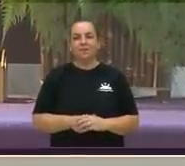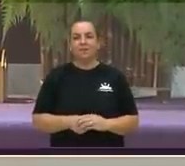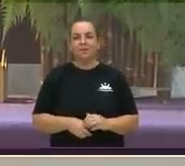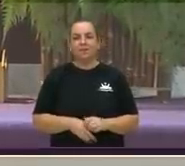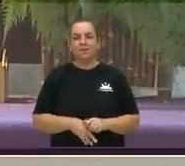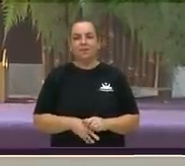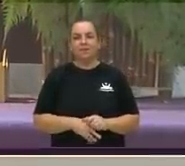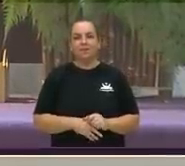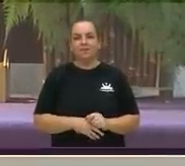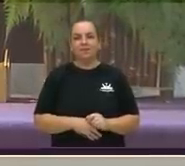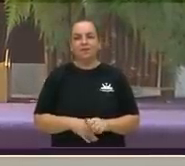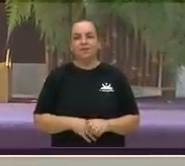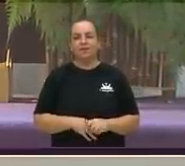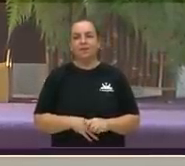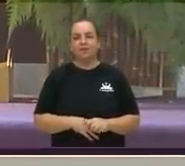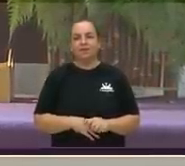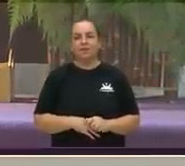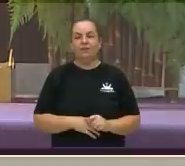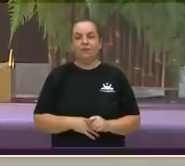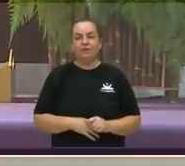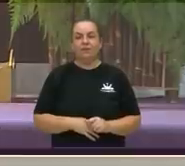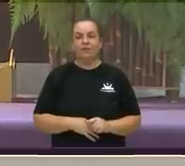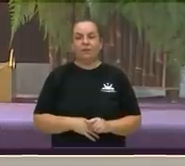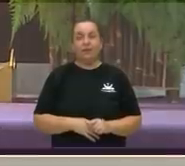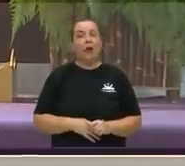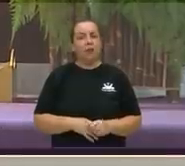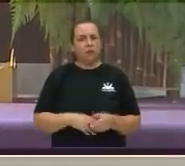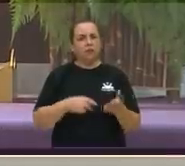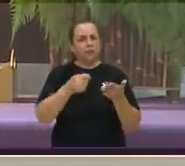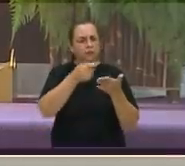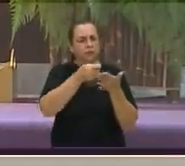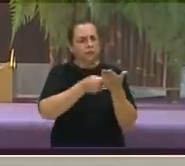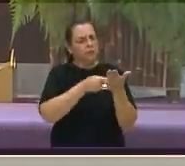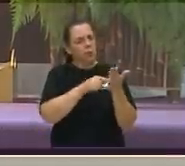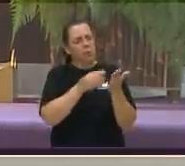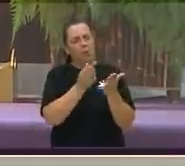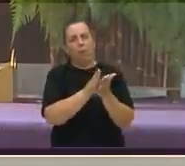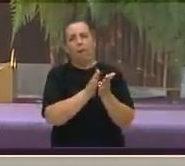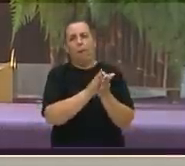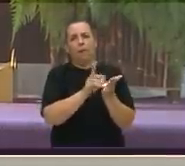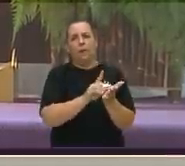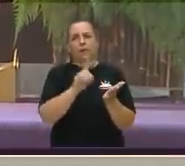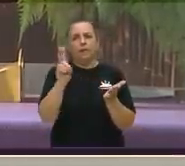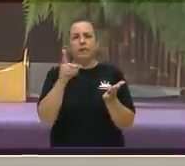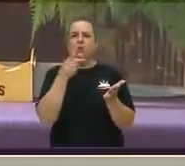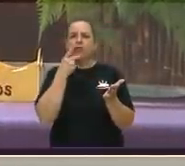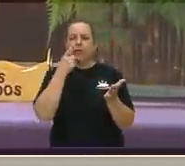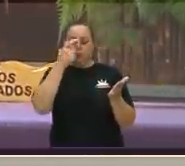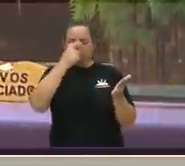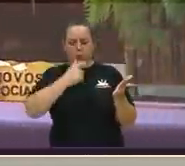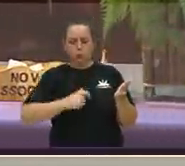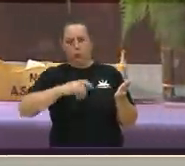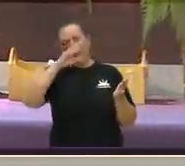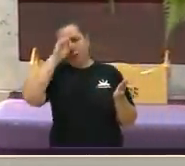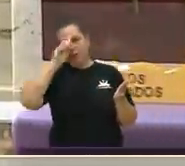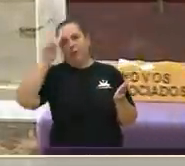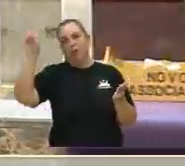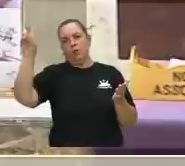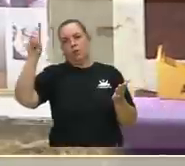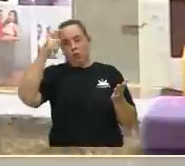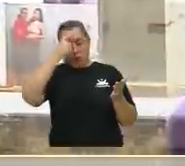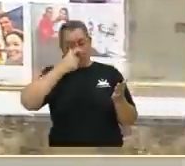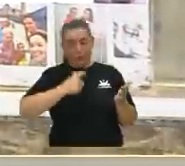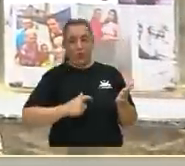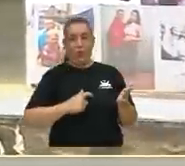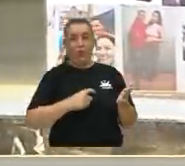e com tanta clareza o que ele nos diz eu sou deus eu sou